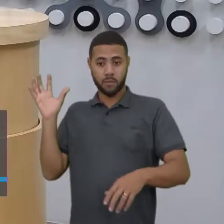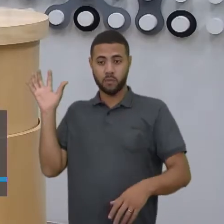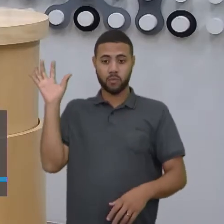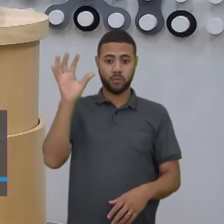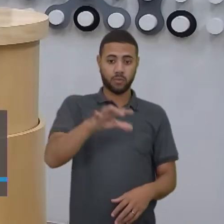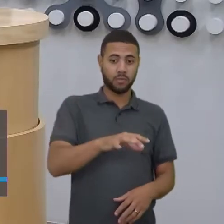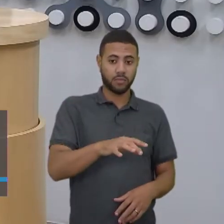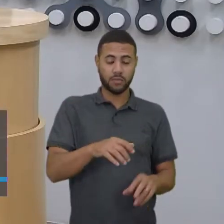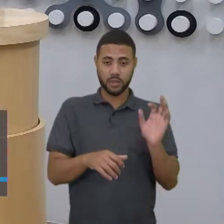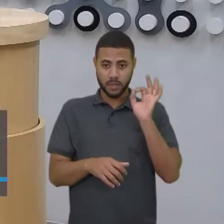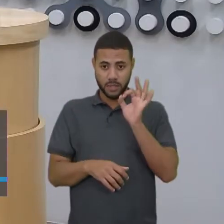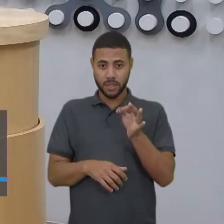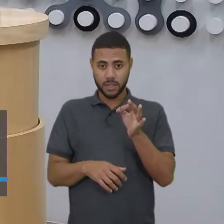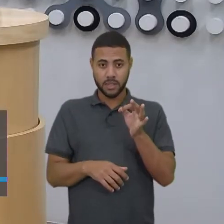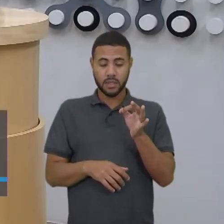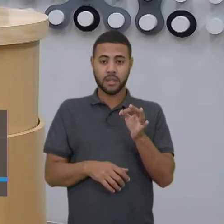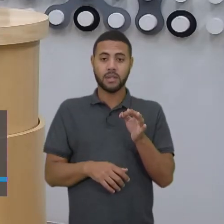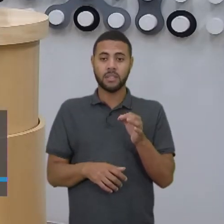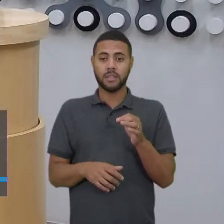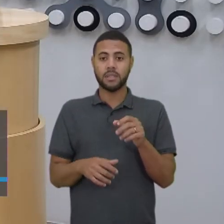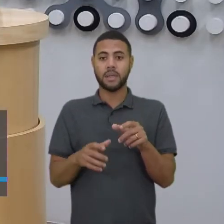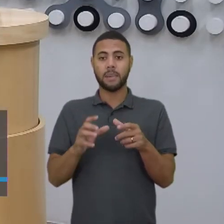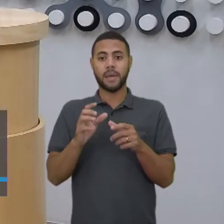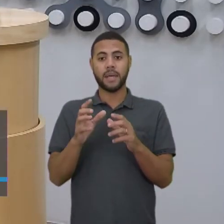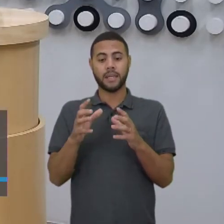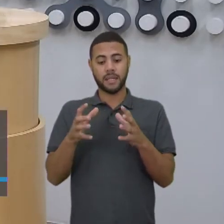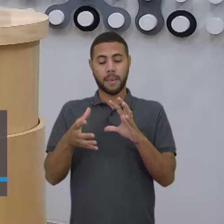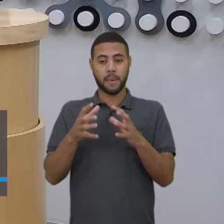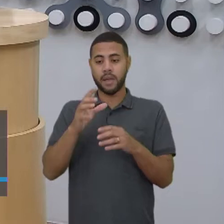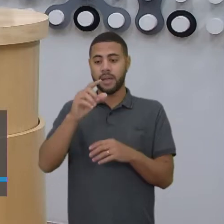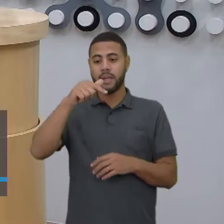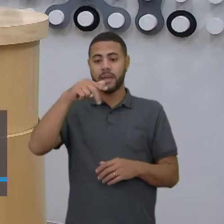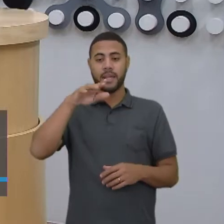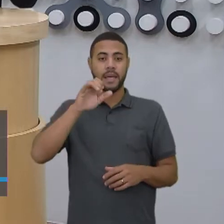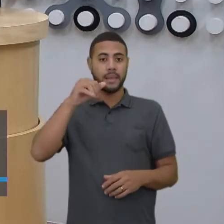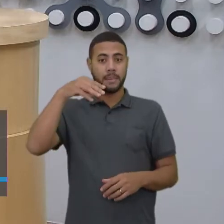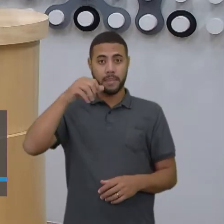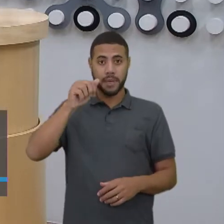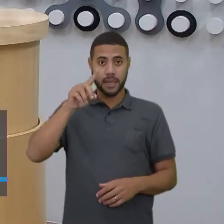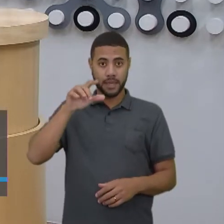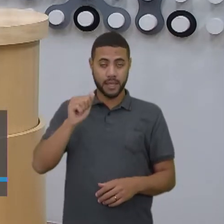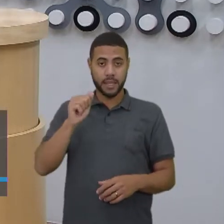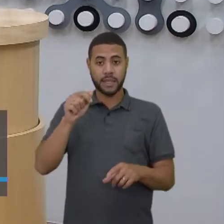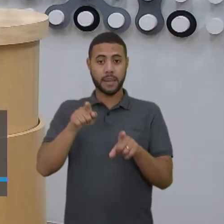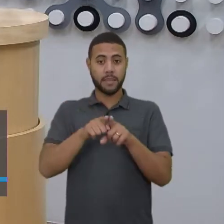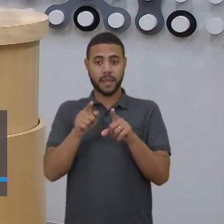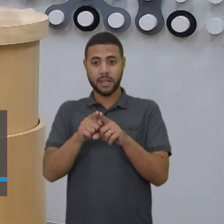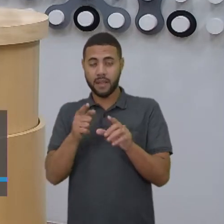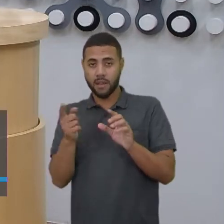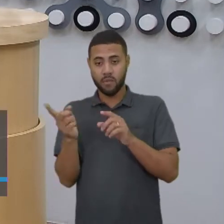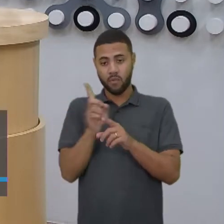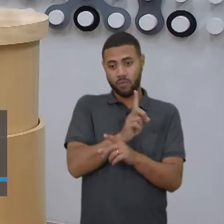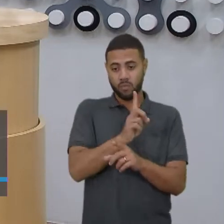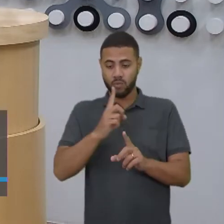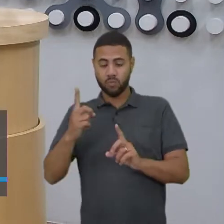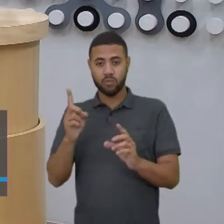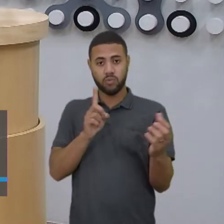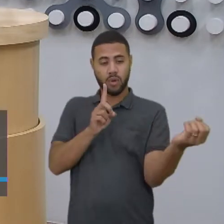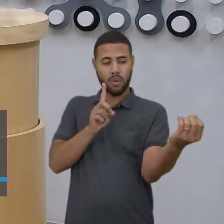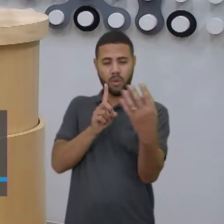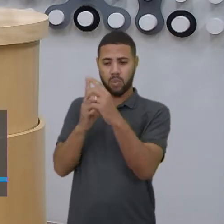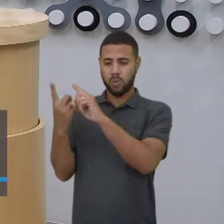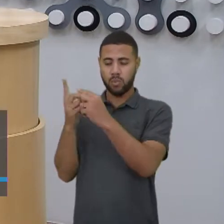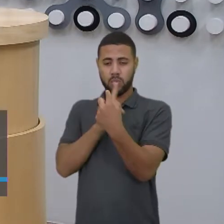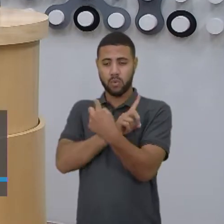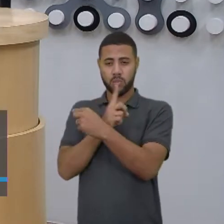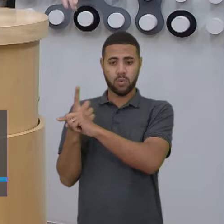Ah, já sei qual é o esporte. Calma. Na queimada você não você se esquiva, mas aí você pensa